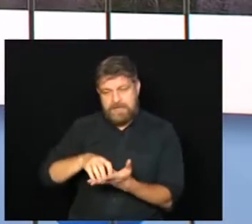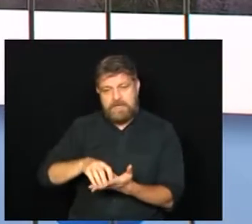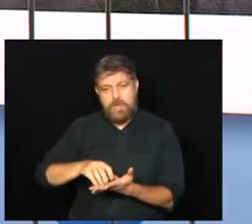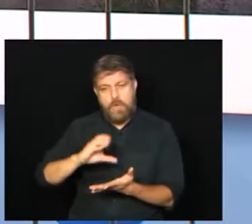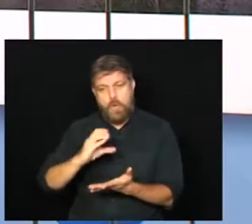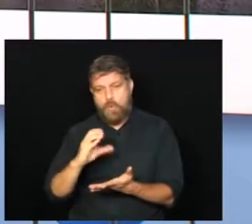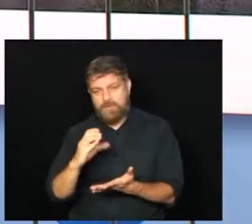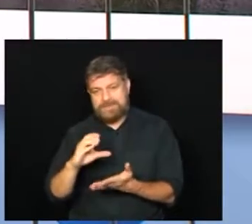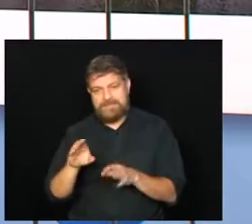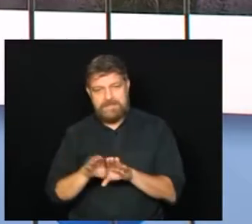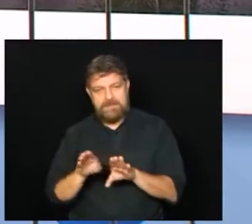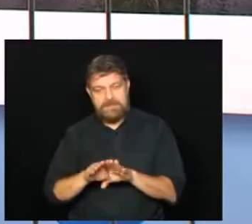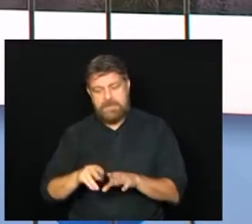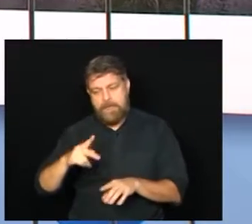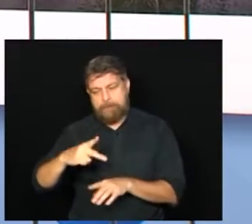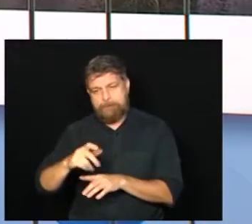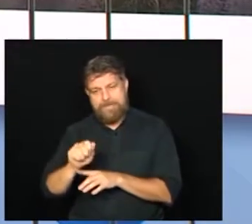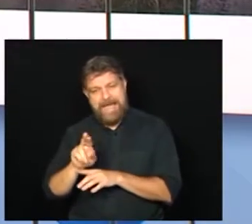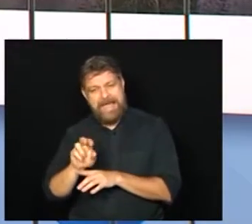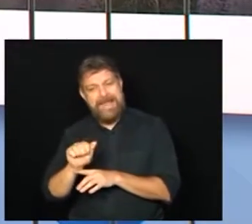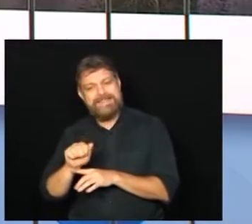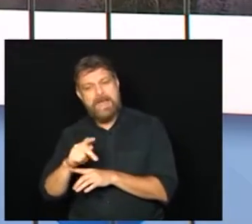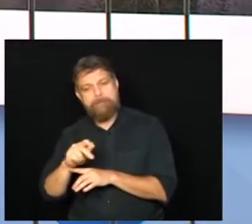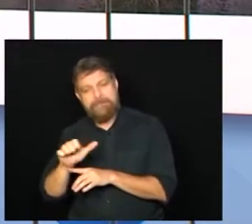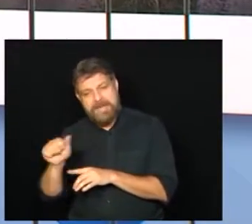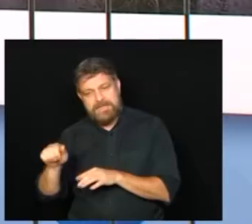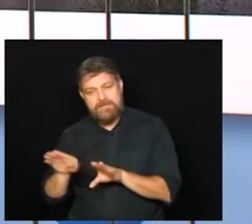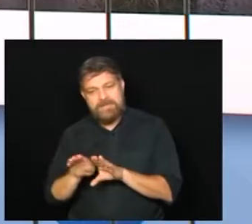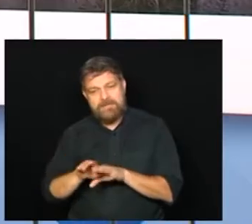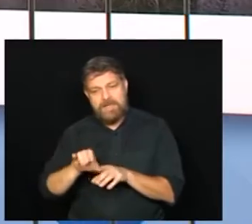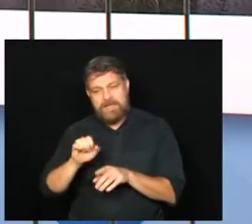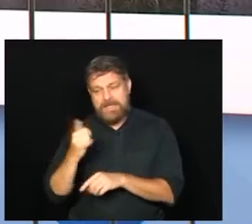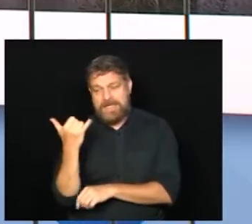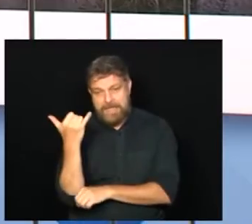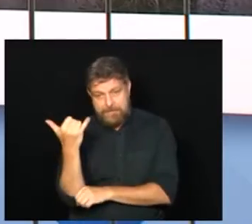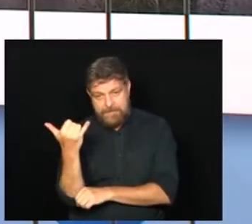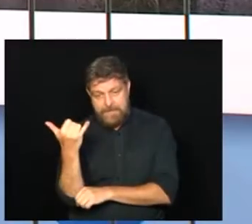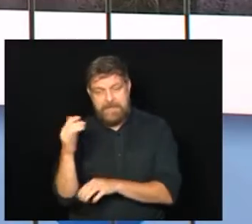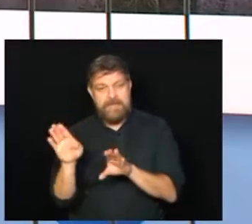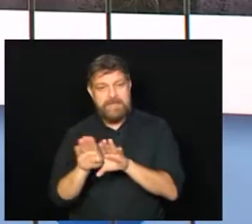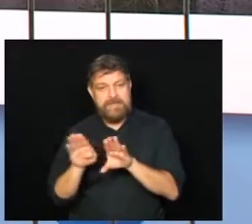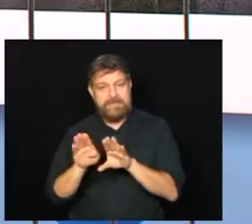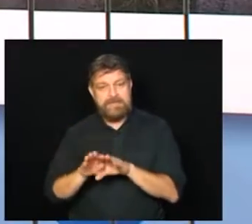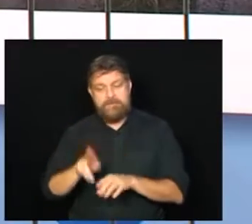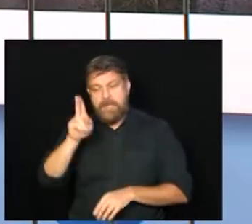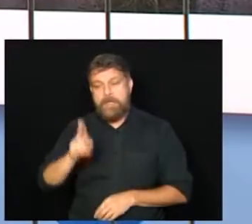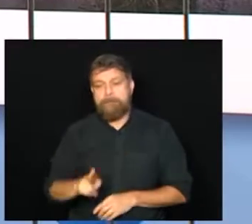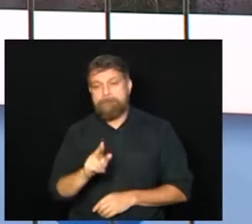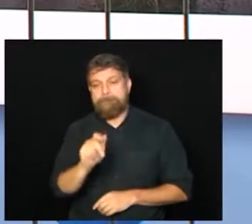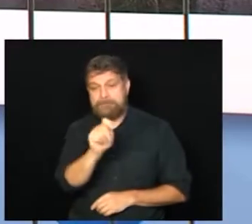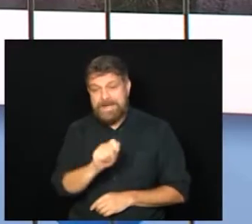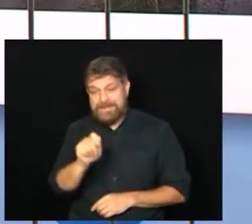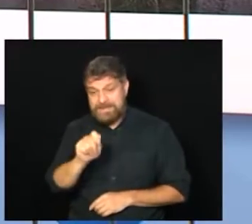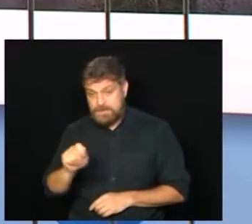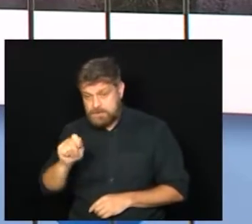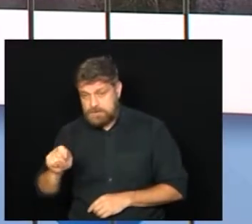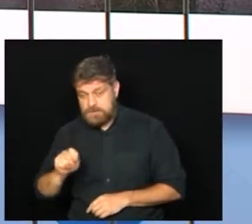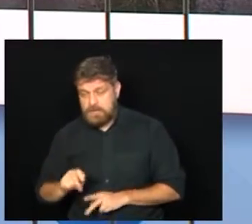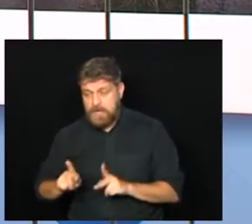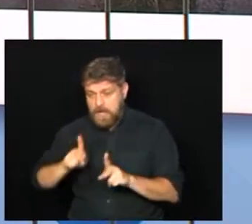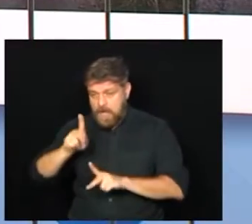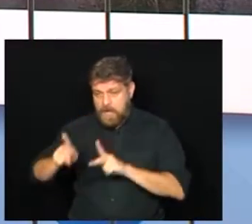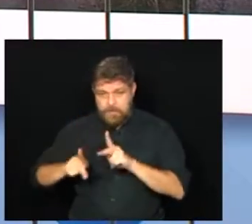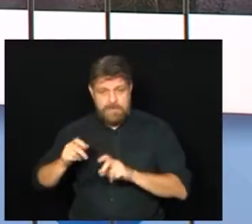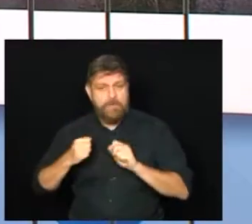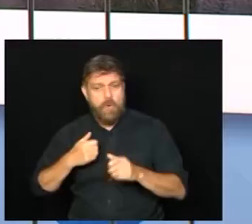Paranapanema, Souzas, Taquaral, Vila IP e o da Vila Padre Anchieta. A população em geral pode se inscrever